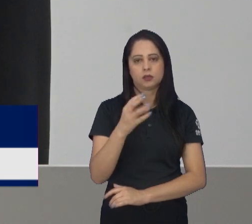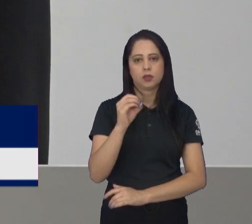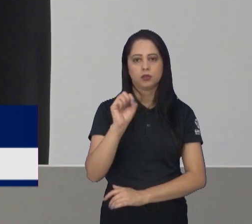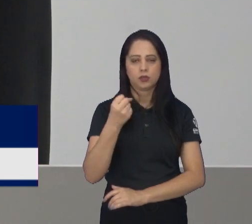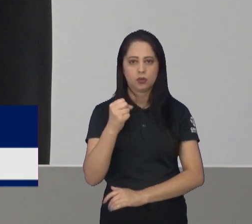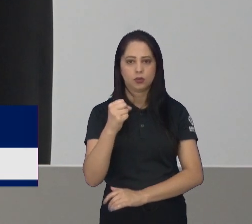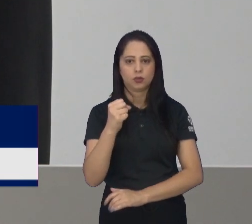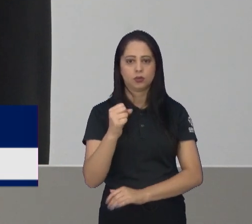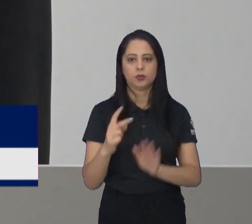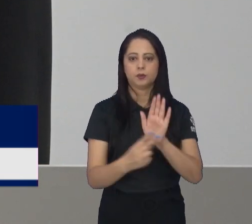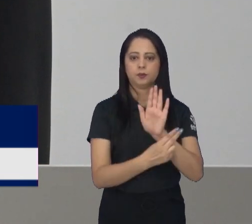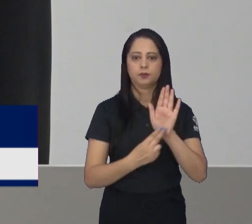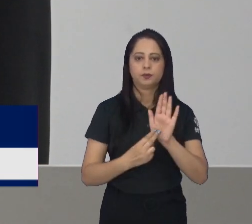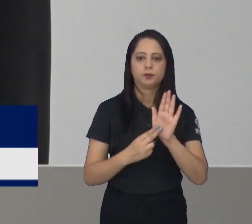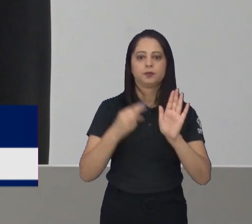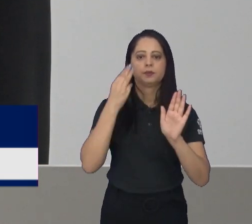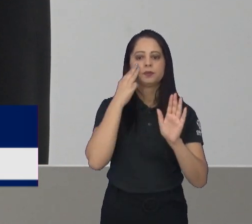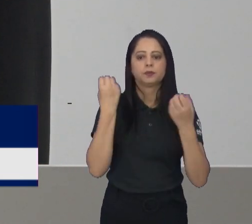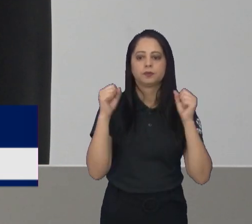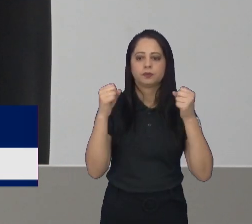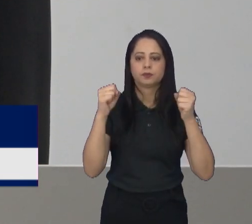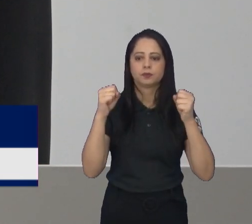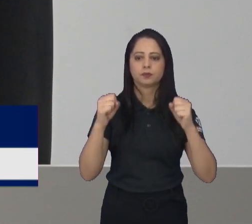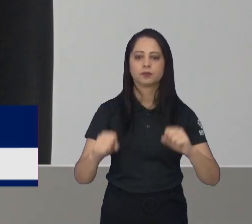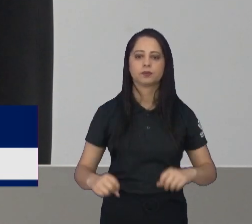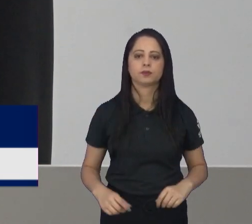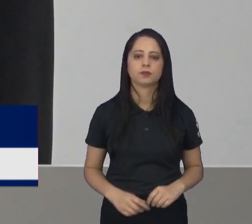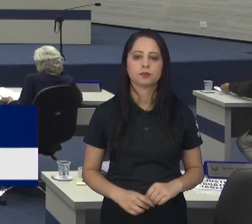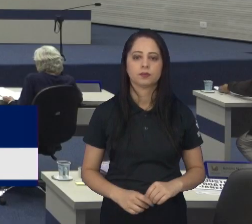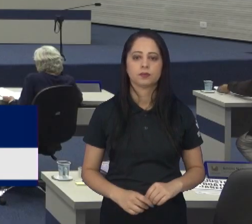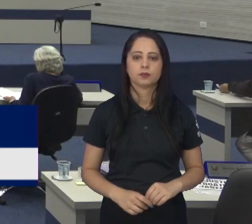308/2022, autoria do vereador Marcão da Academia.